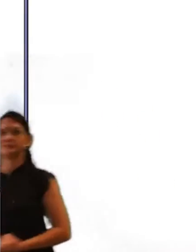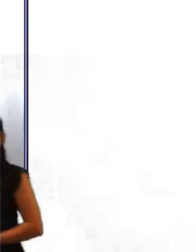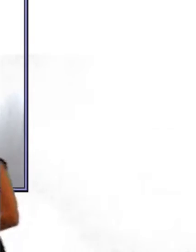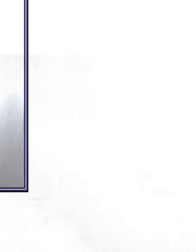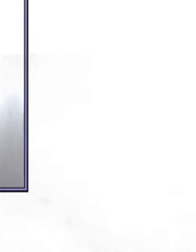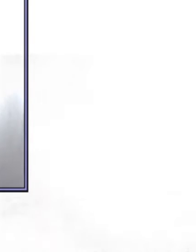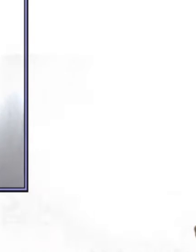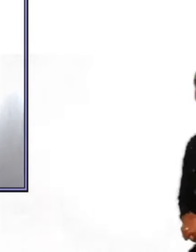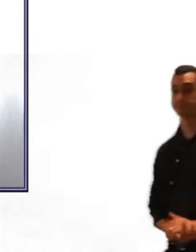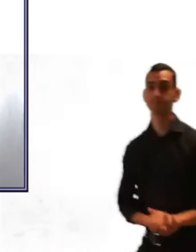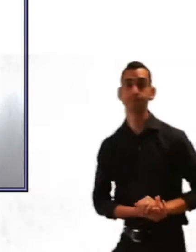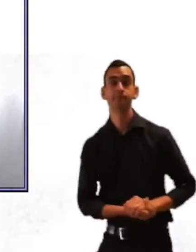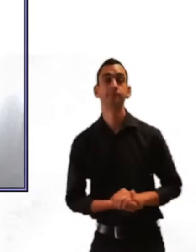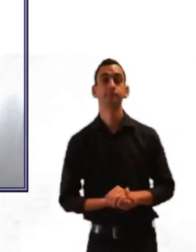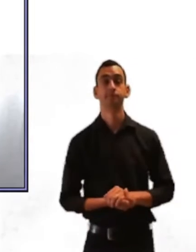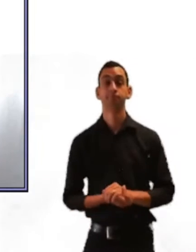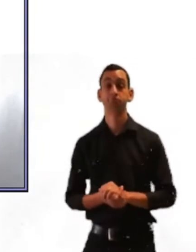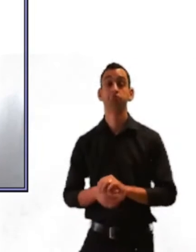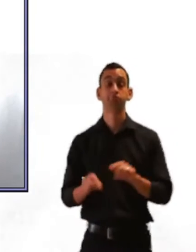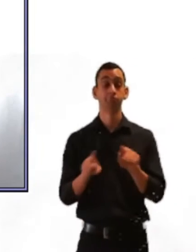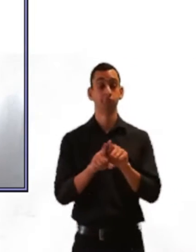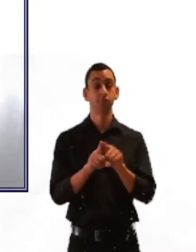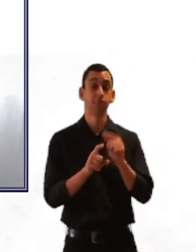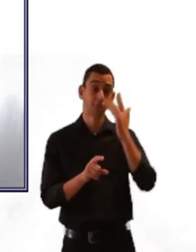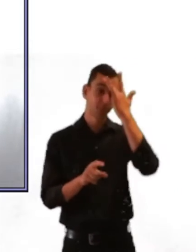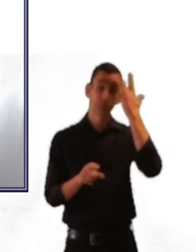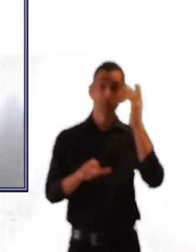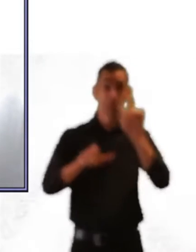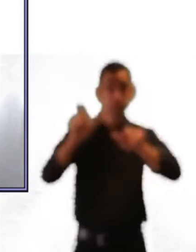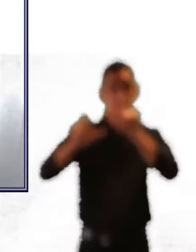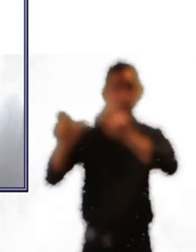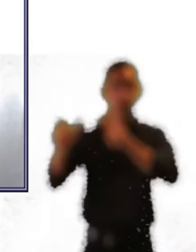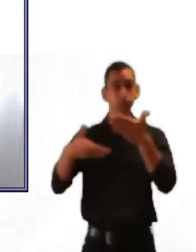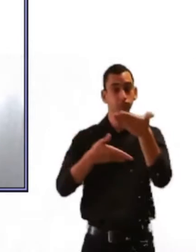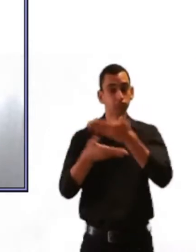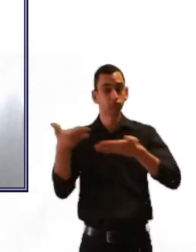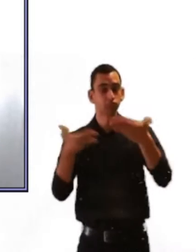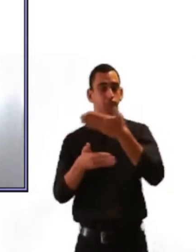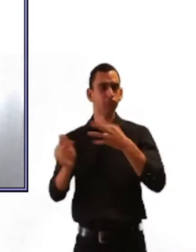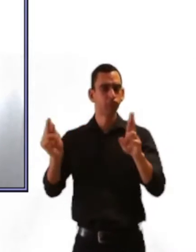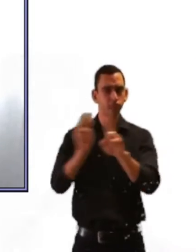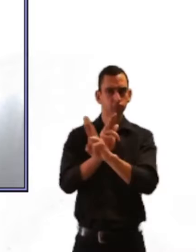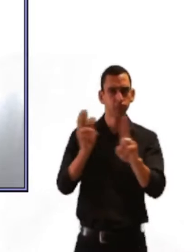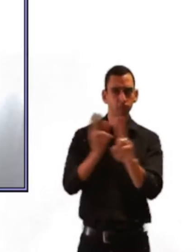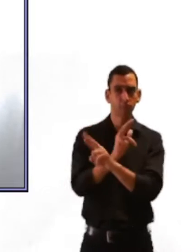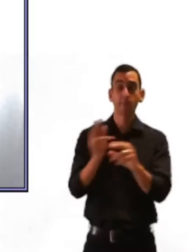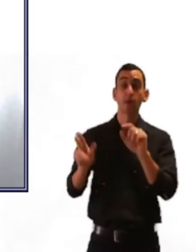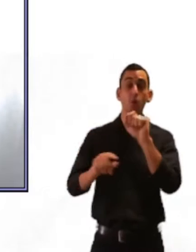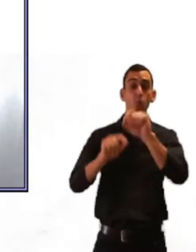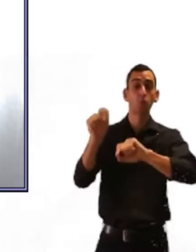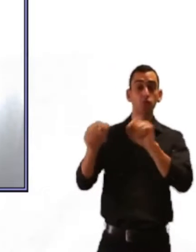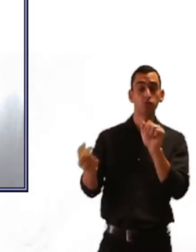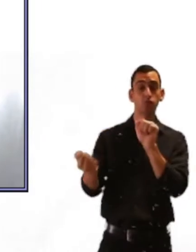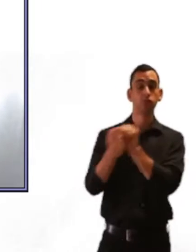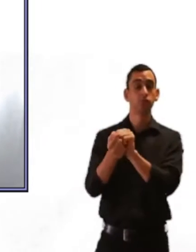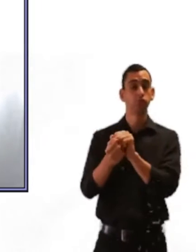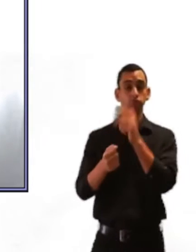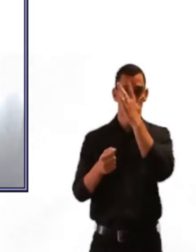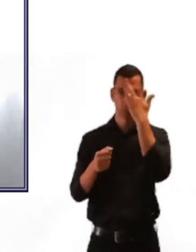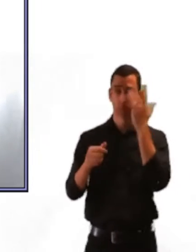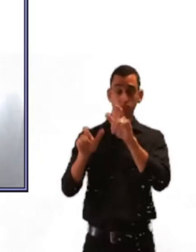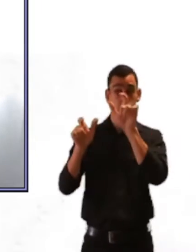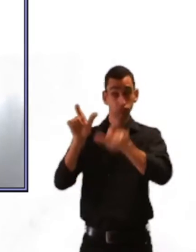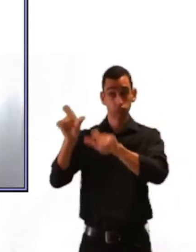né? Então, assim, o fato de ele ter um relacionamento ali interpessoal com determinadas pessoas